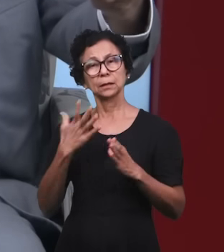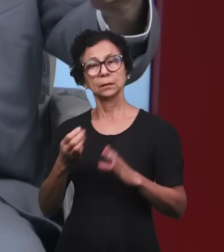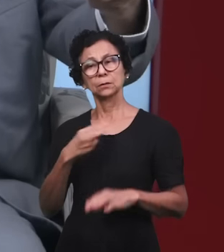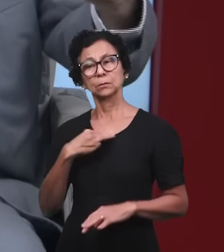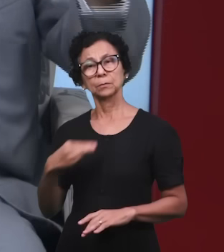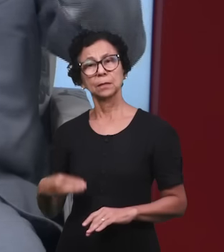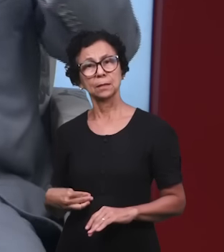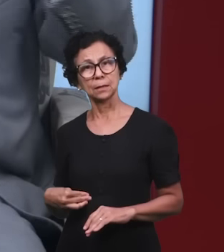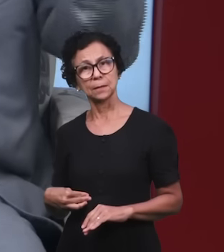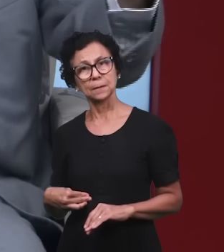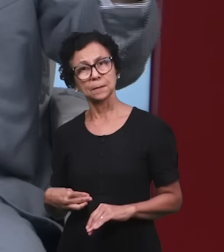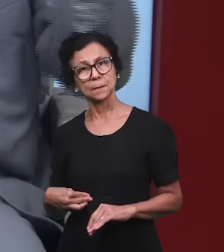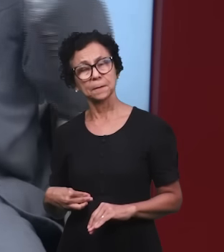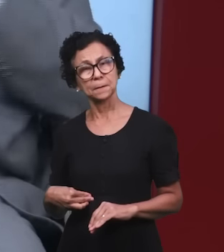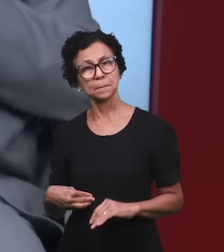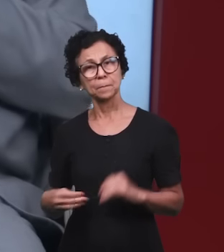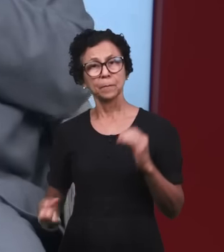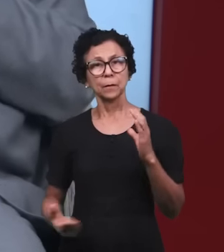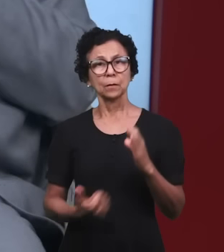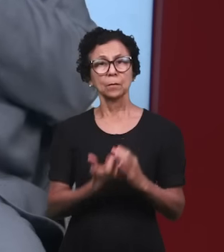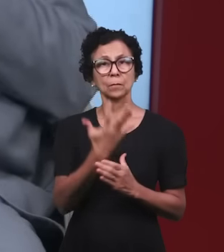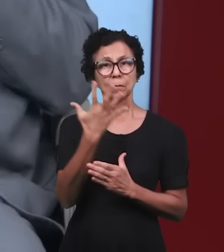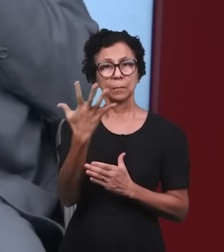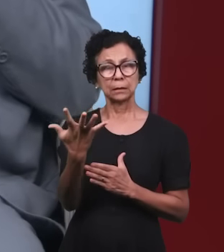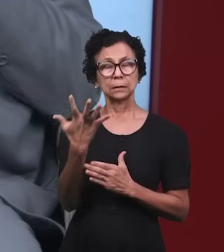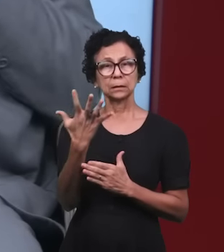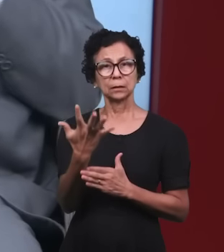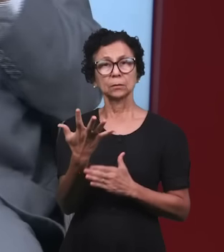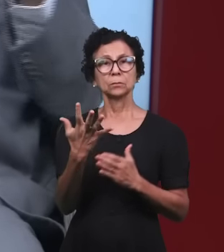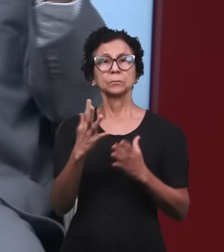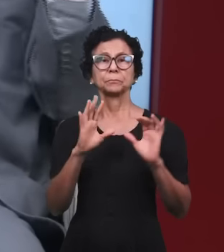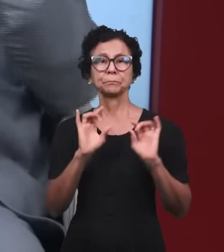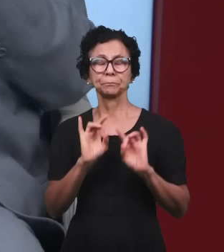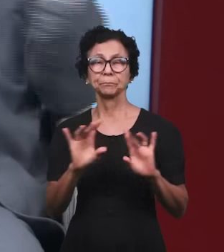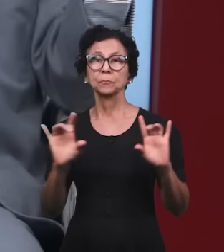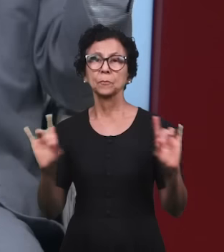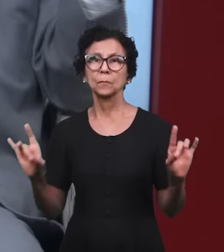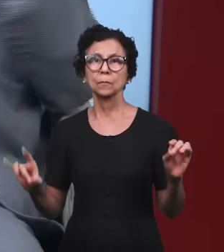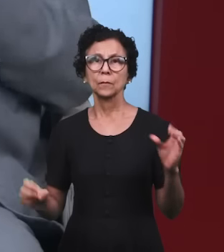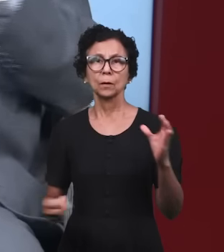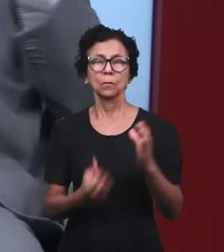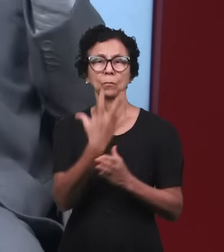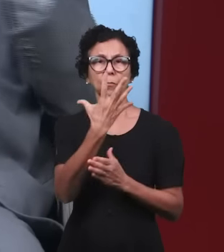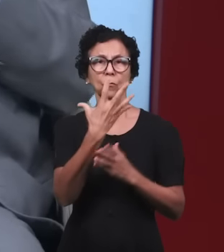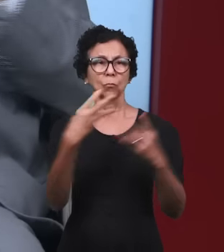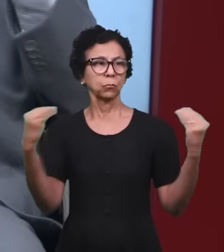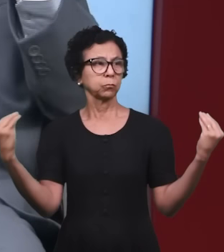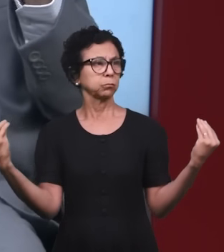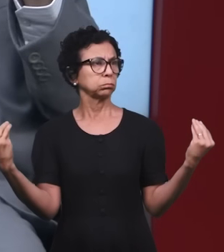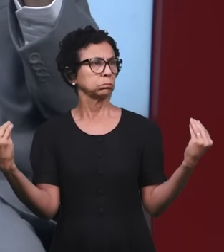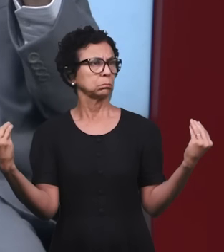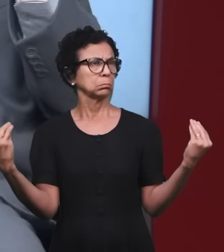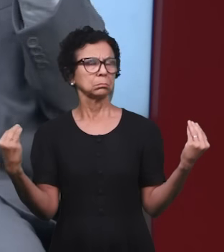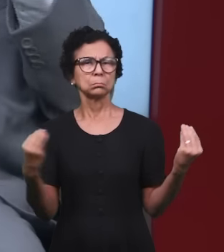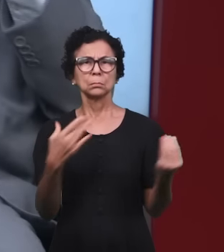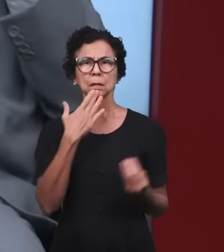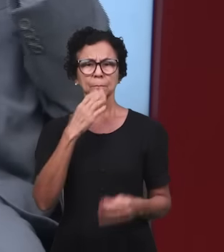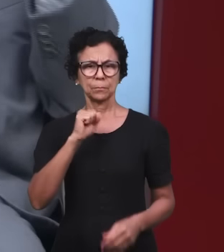próprio, numa aparição excepcional. Ele apareceu e desapareceu sem origem